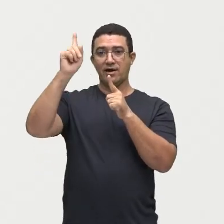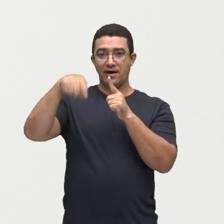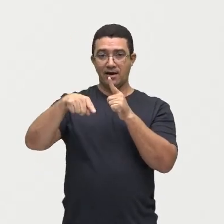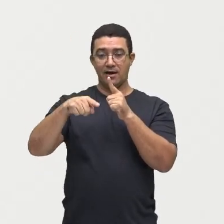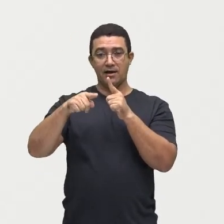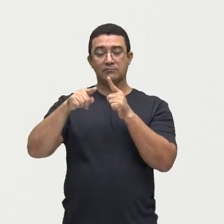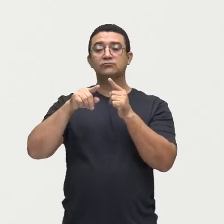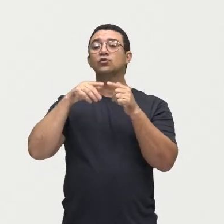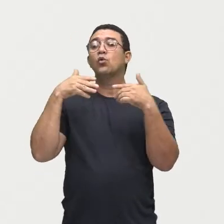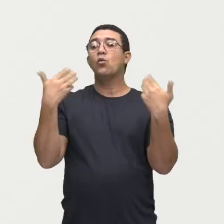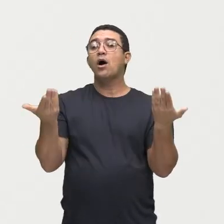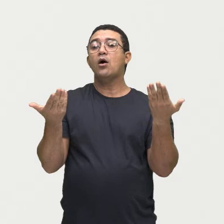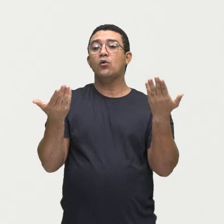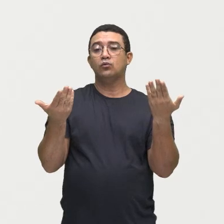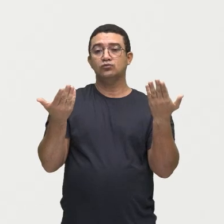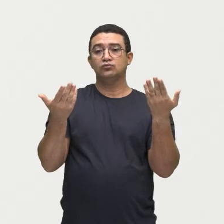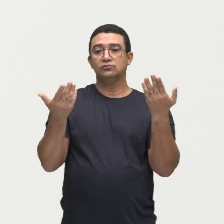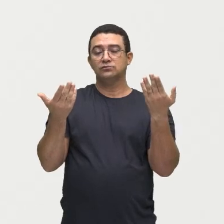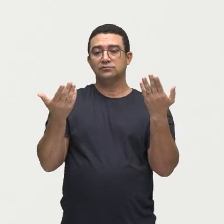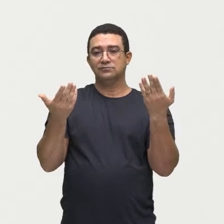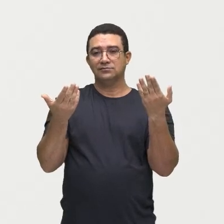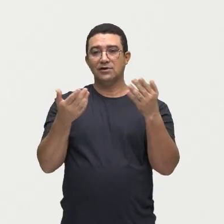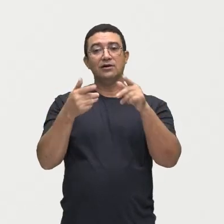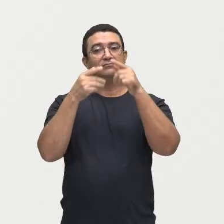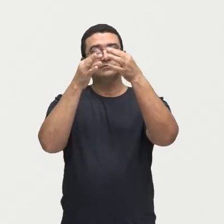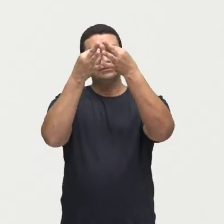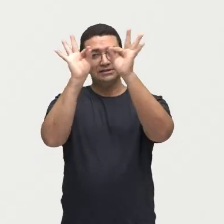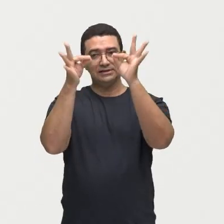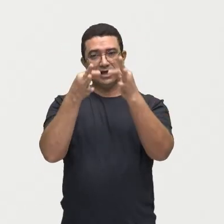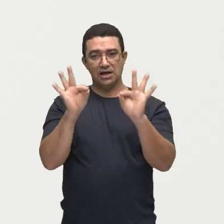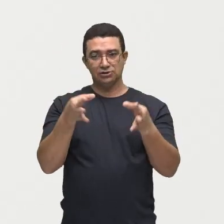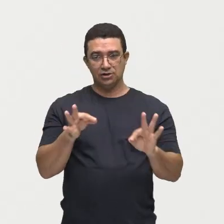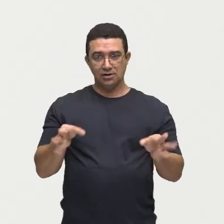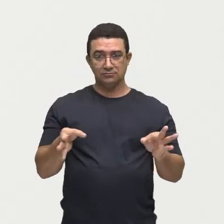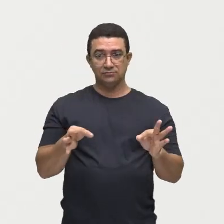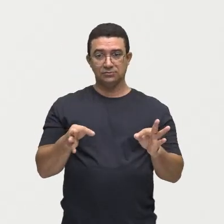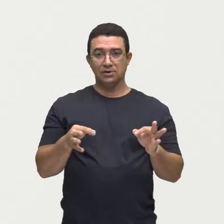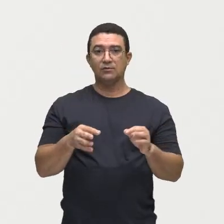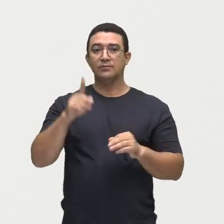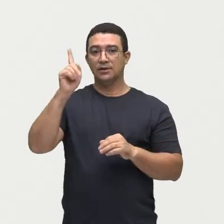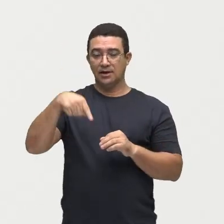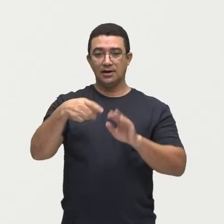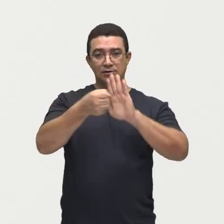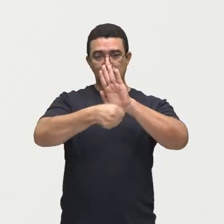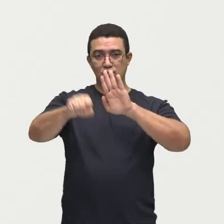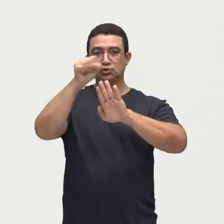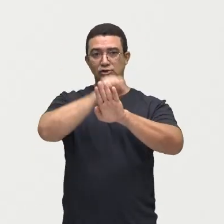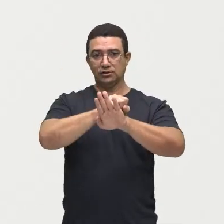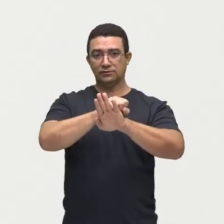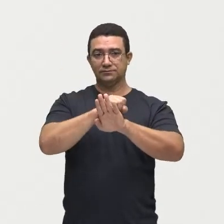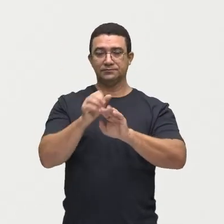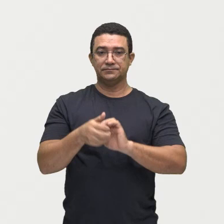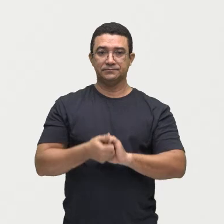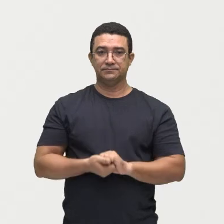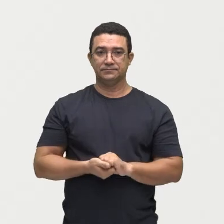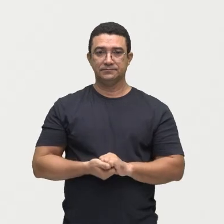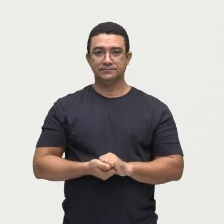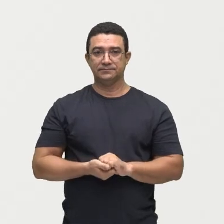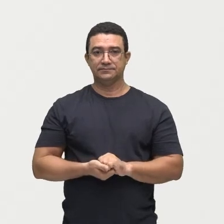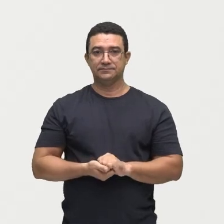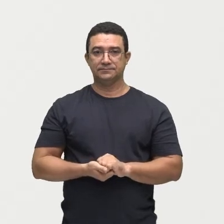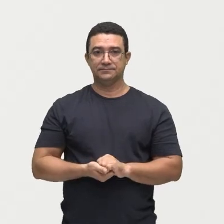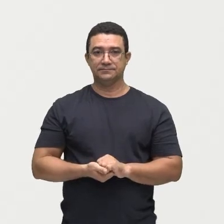ter a mesma função sintática aqui do sujeito. Frango é o sujeito, né? Então, gente, ele